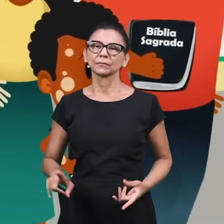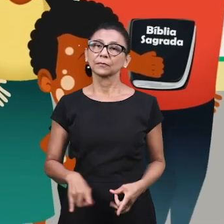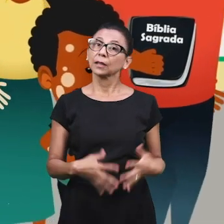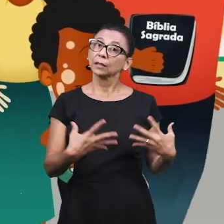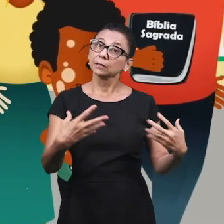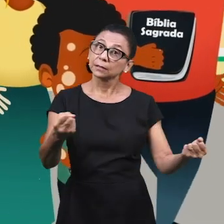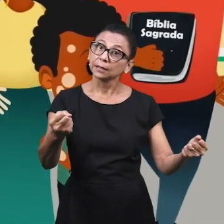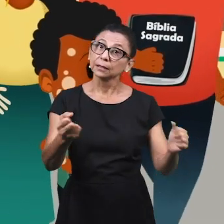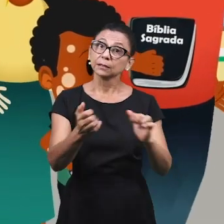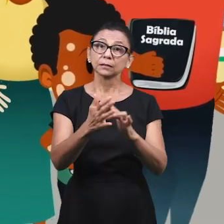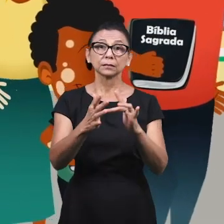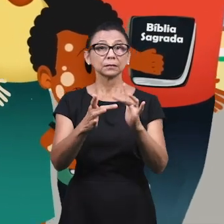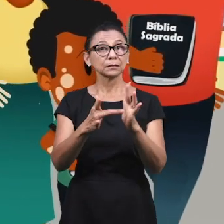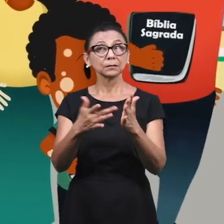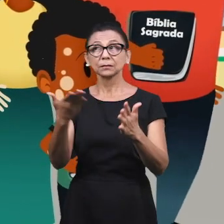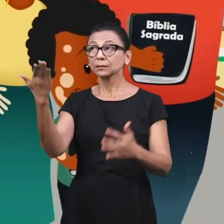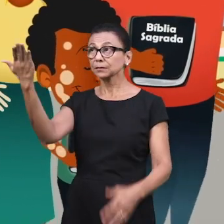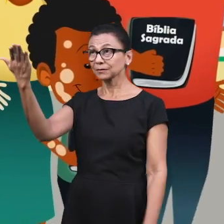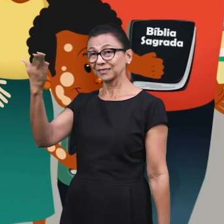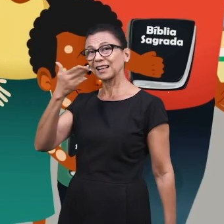o Salvador,